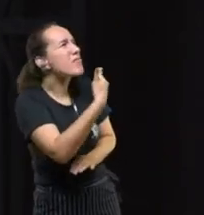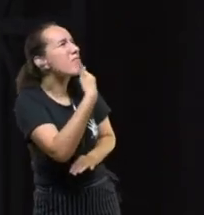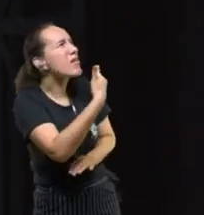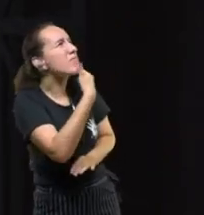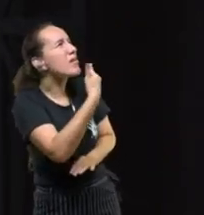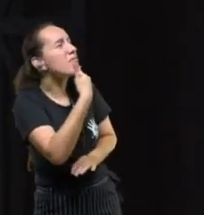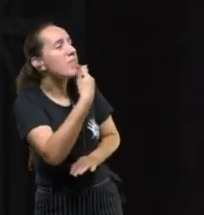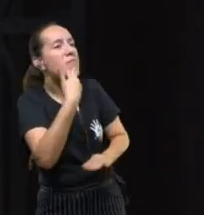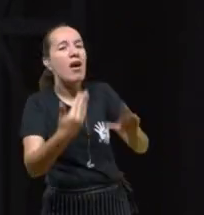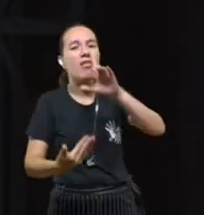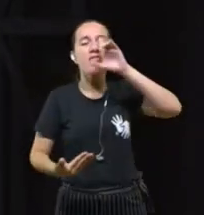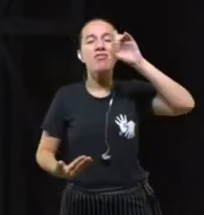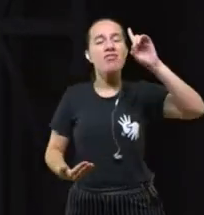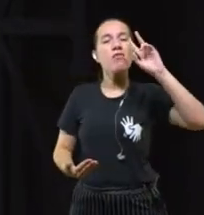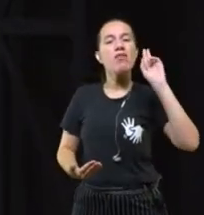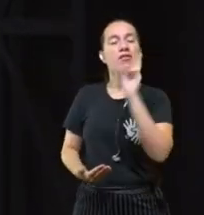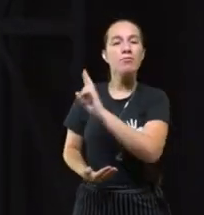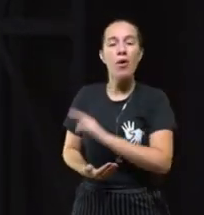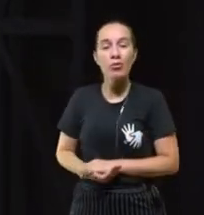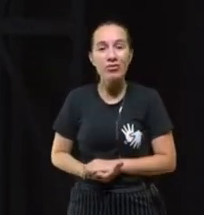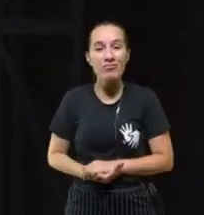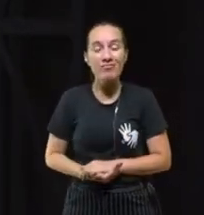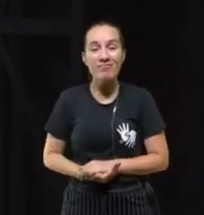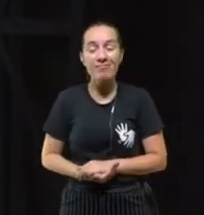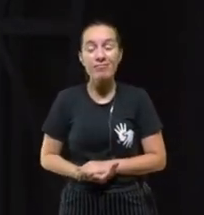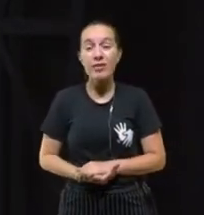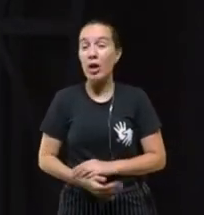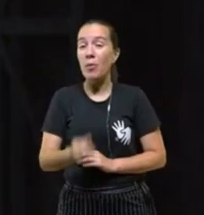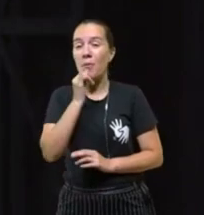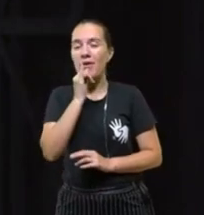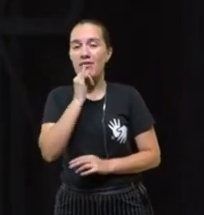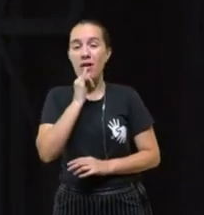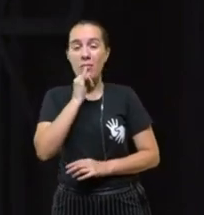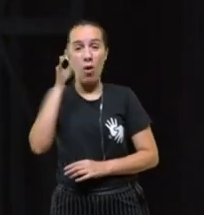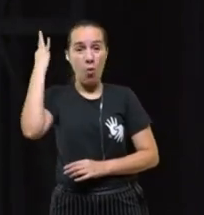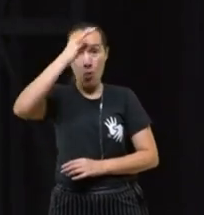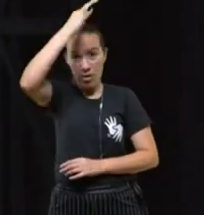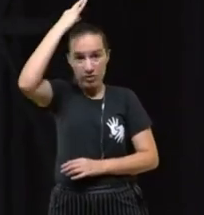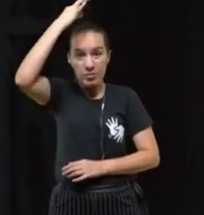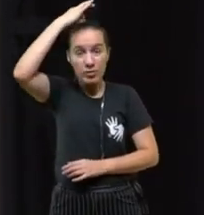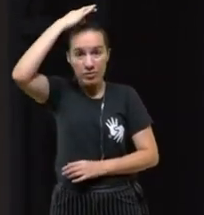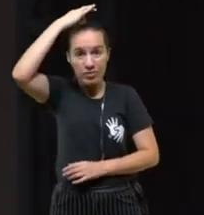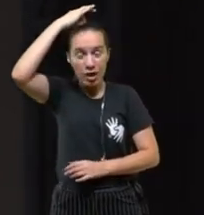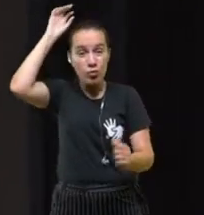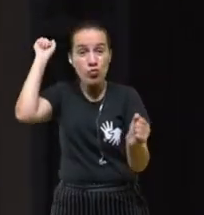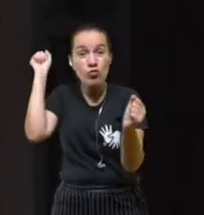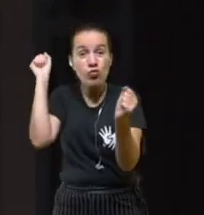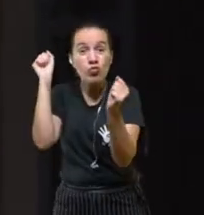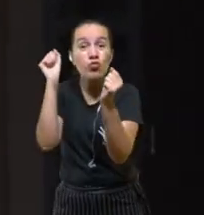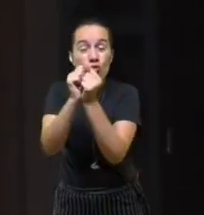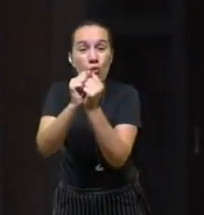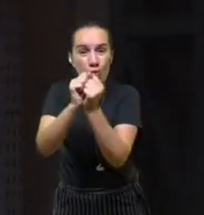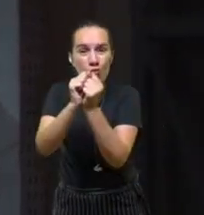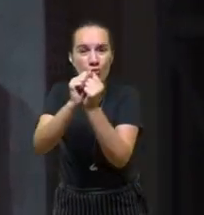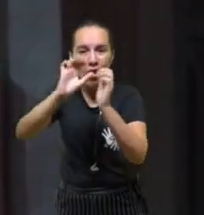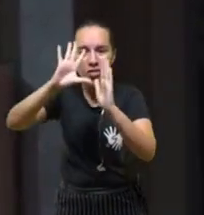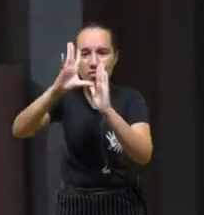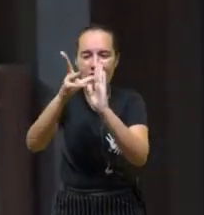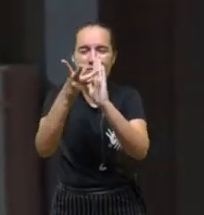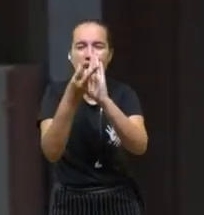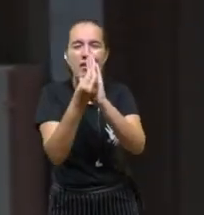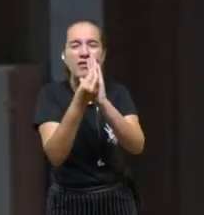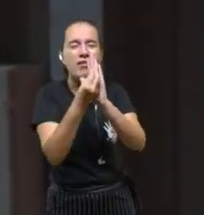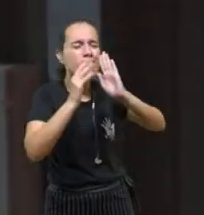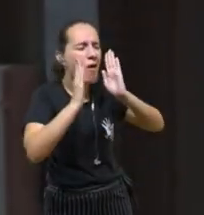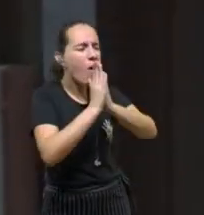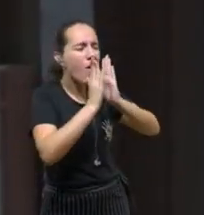O Espírito e a noiva dizem: vem. Ele vai voltar para a terra como uma